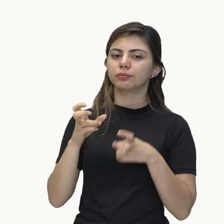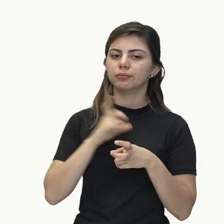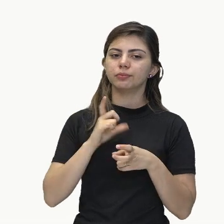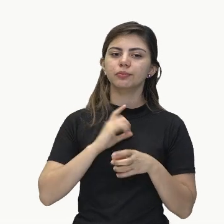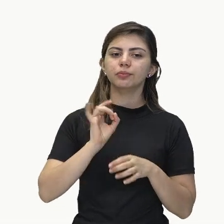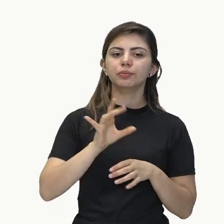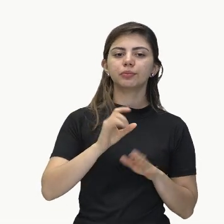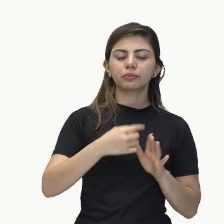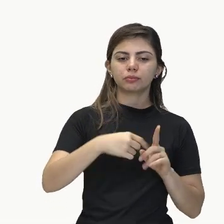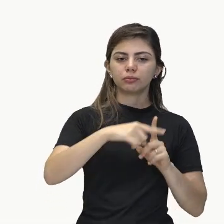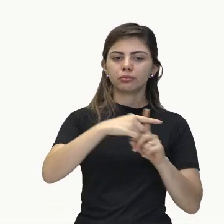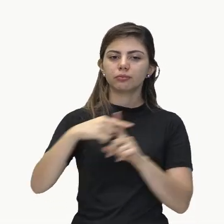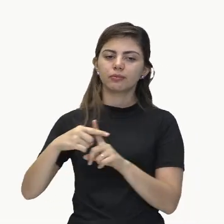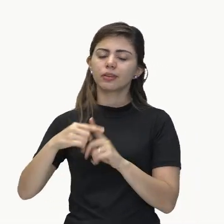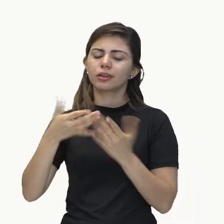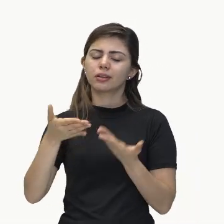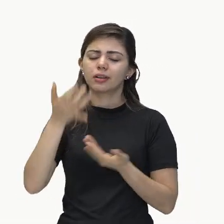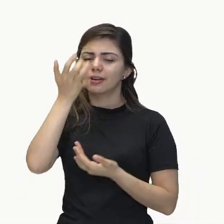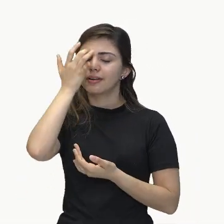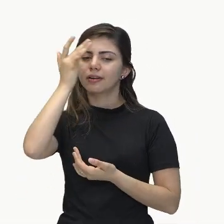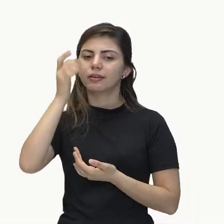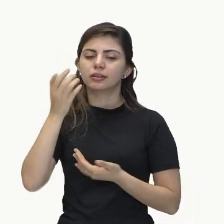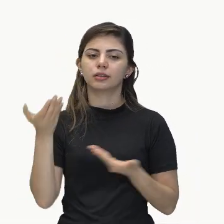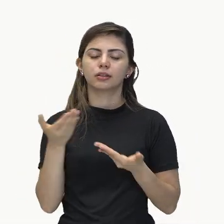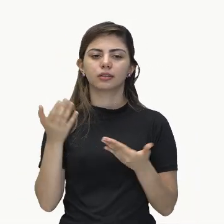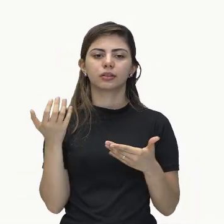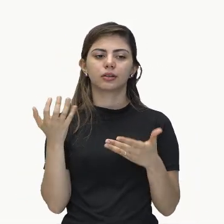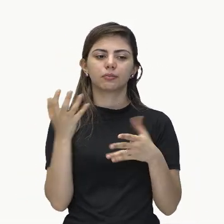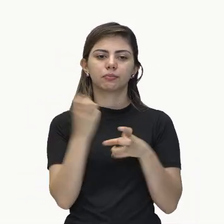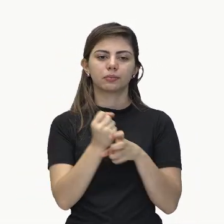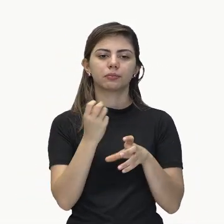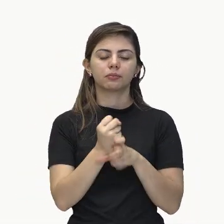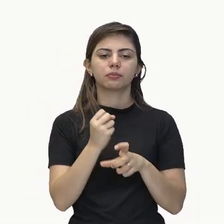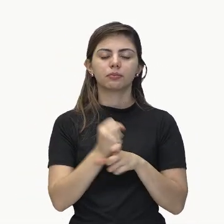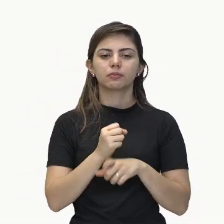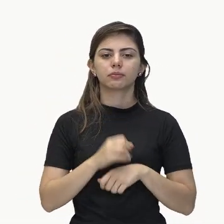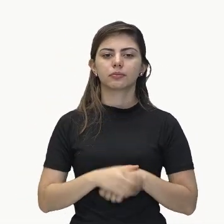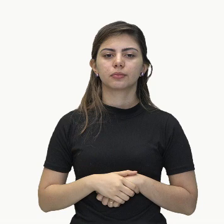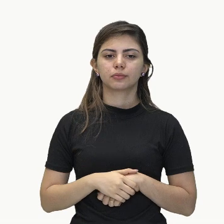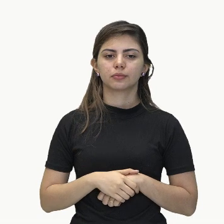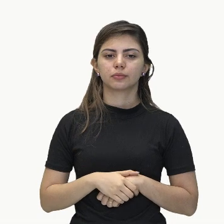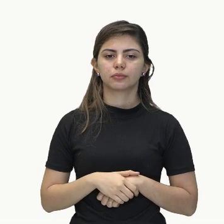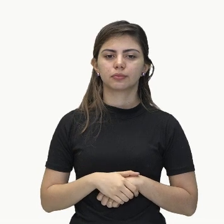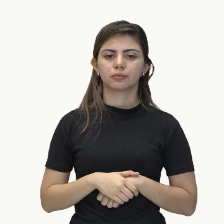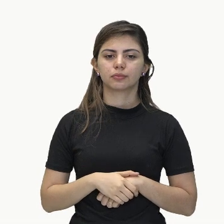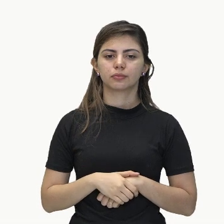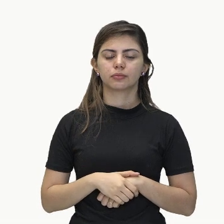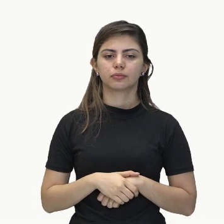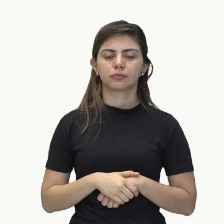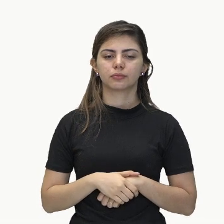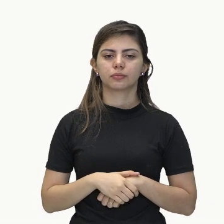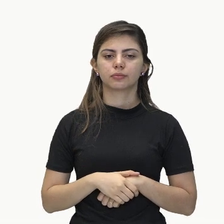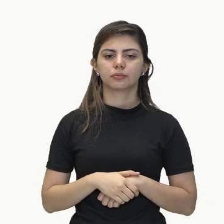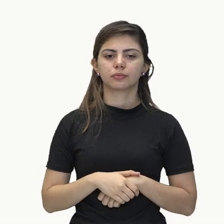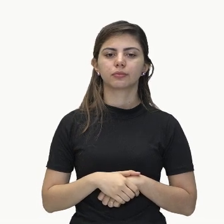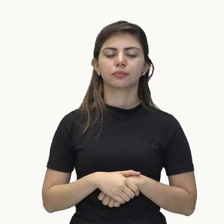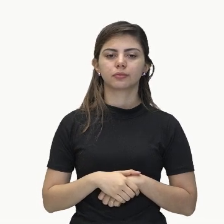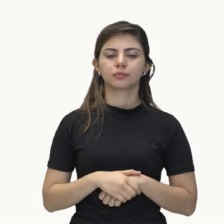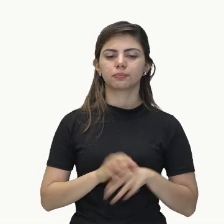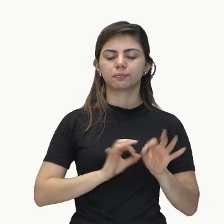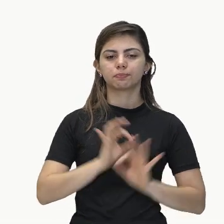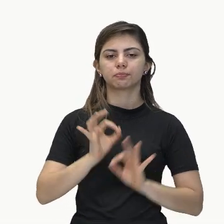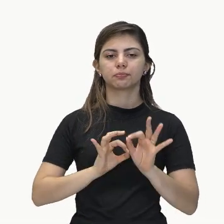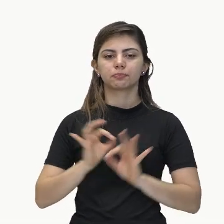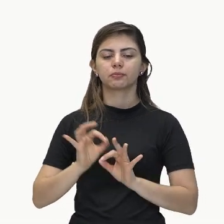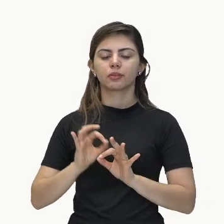positivos. Isso vai facilitar a minha vida na hora de fazer os cálculos. Tá bom? Então, vou fazer aqui uma separação para a gente